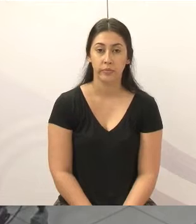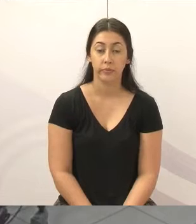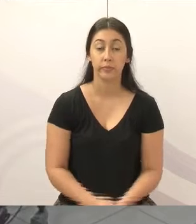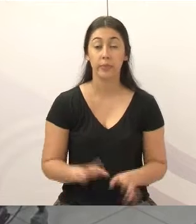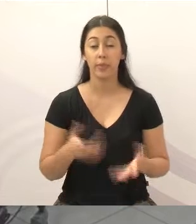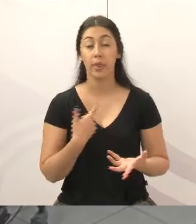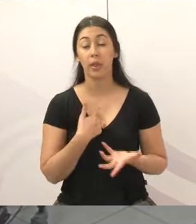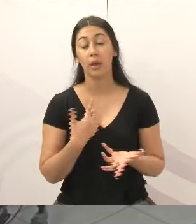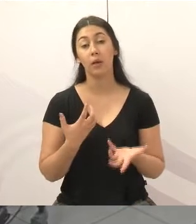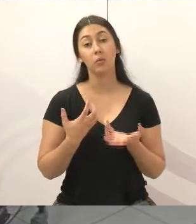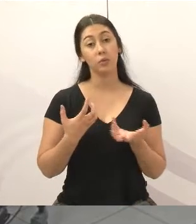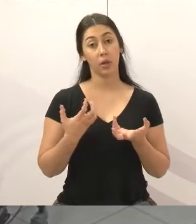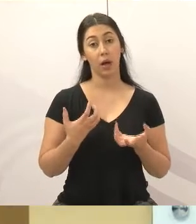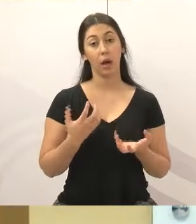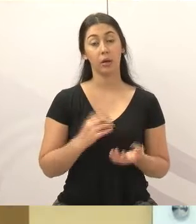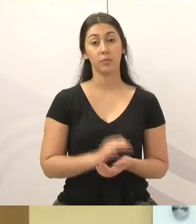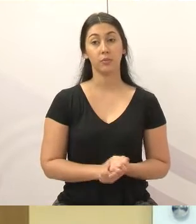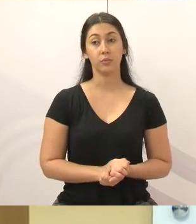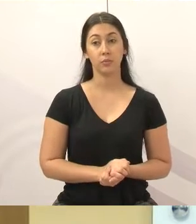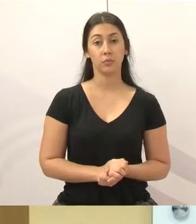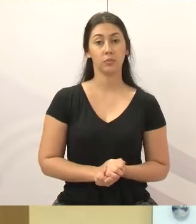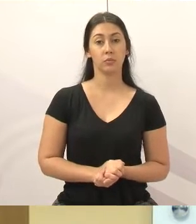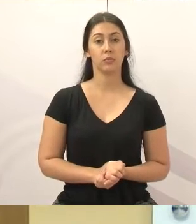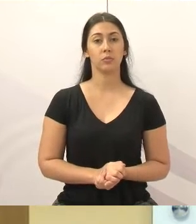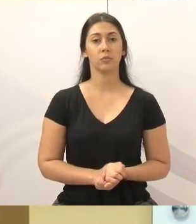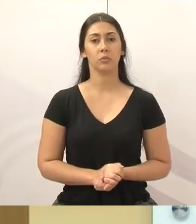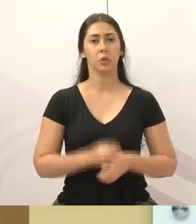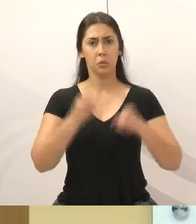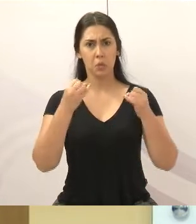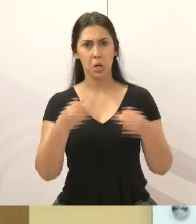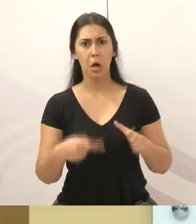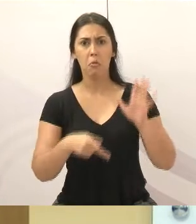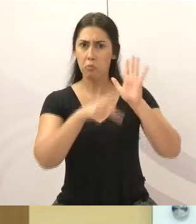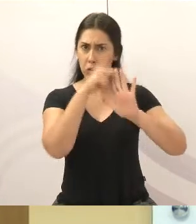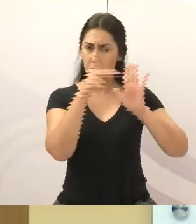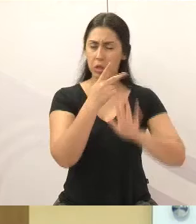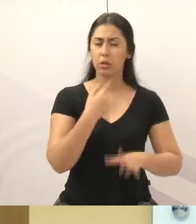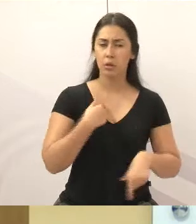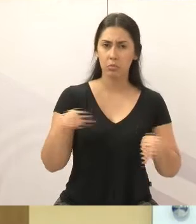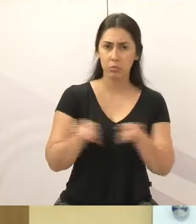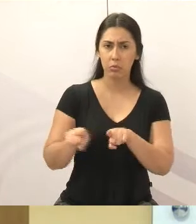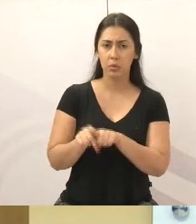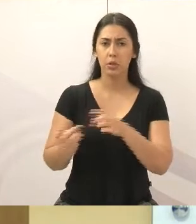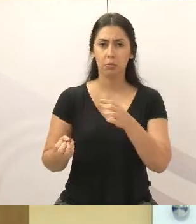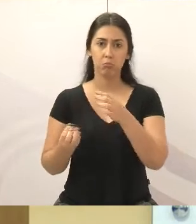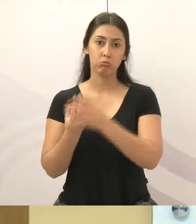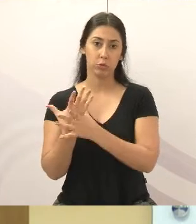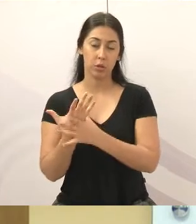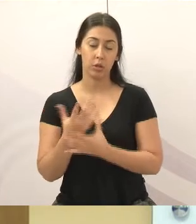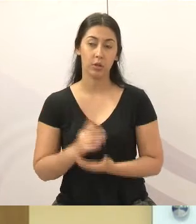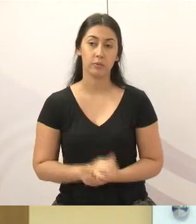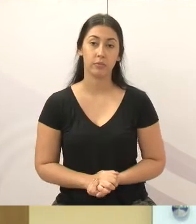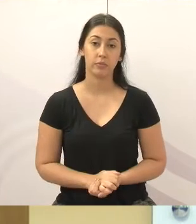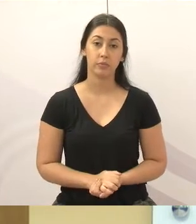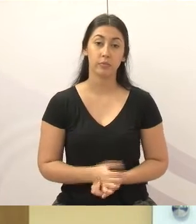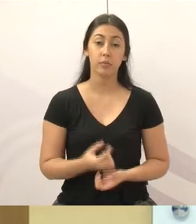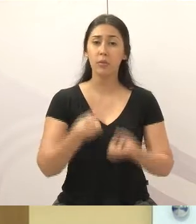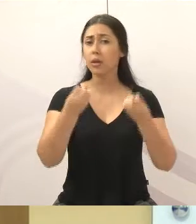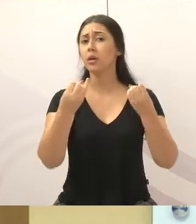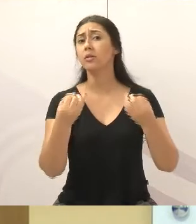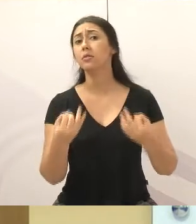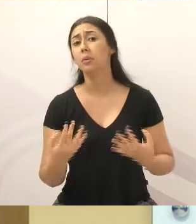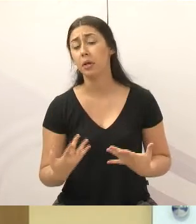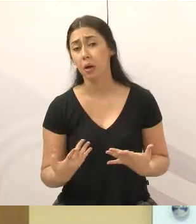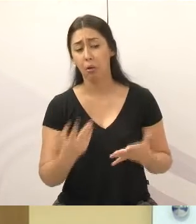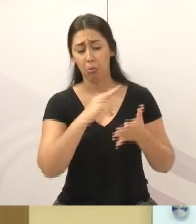Bom, eu gostaria de fazer a defesa do projeto, da qual também faço parte da autoria, para esclarecer algumas coisas que são muito